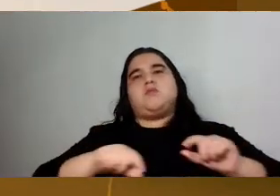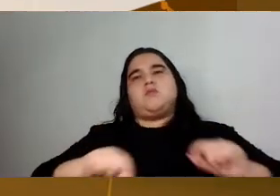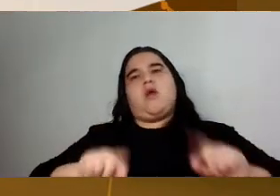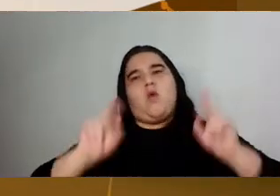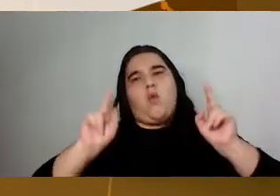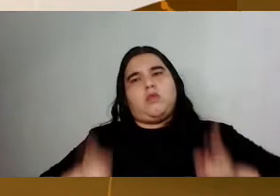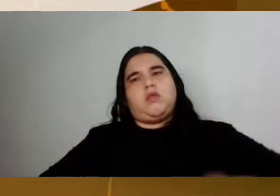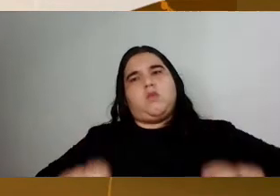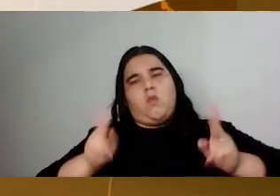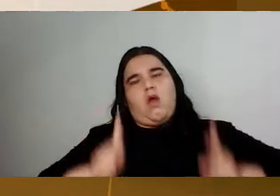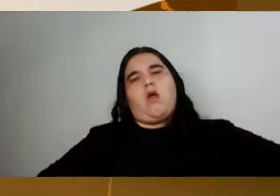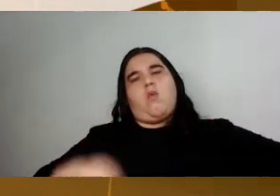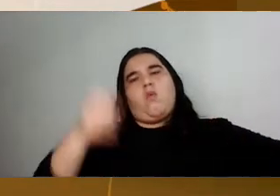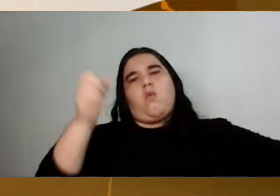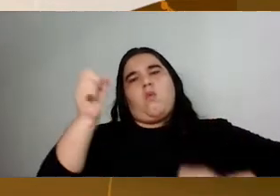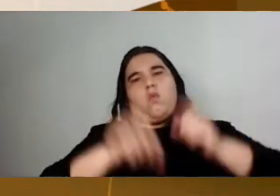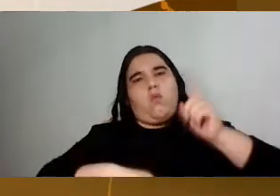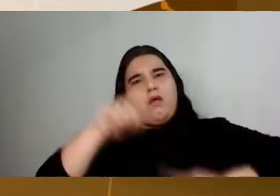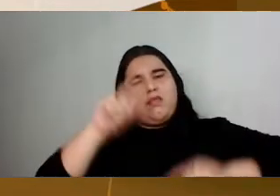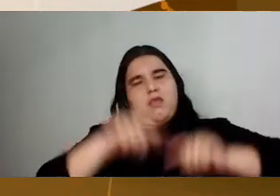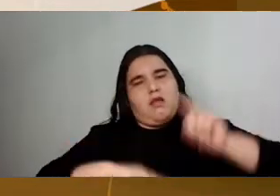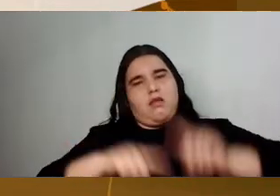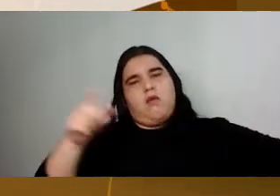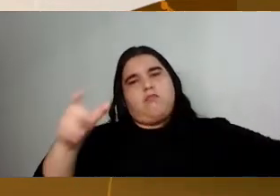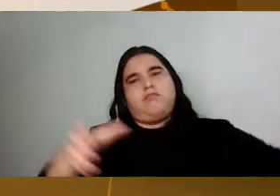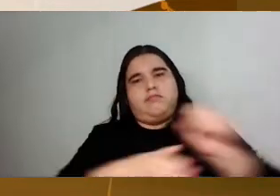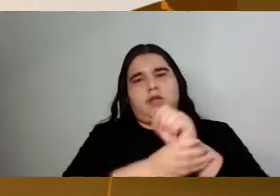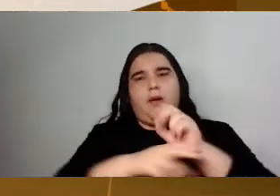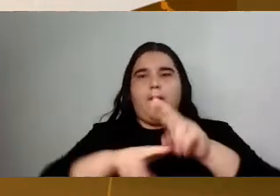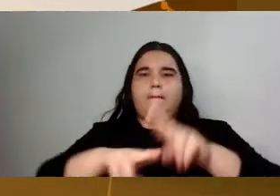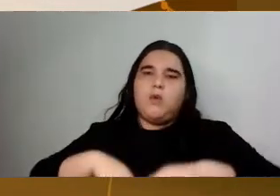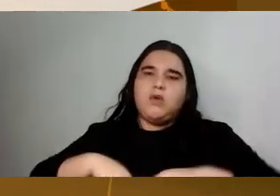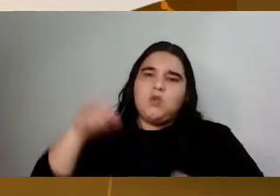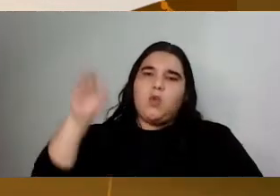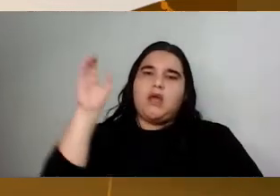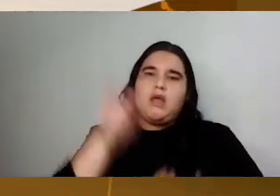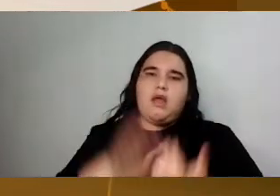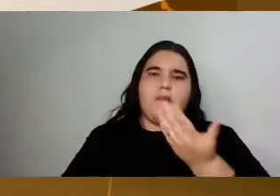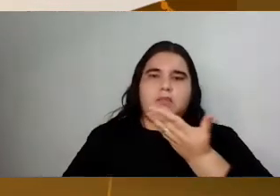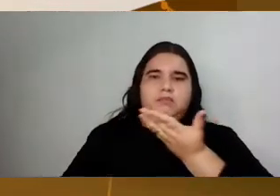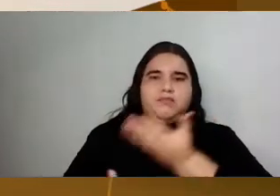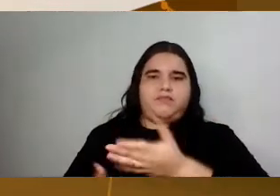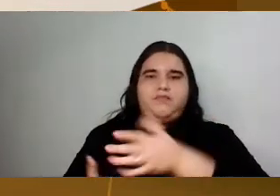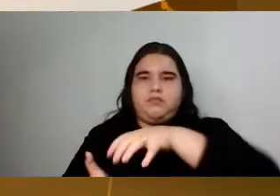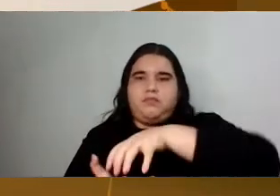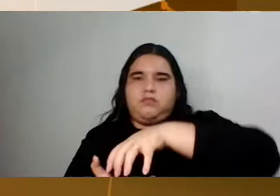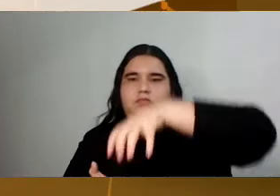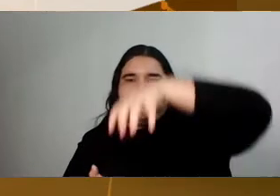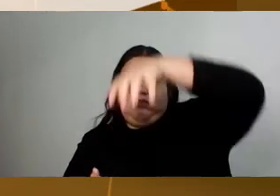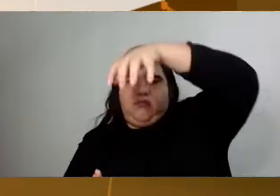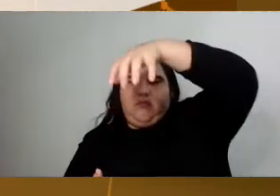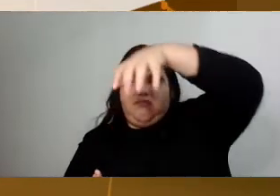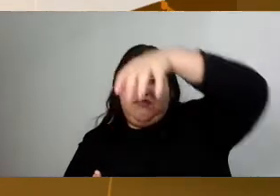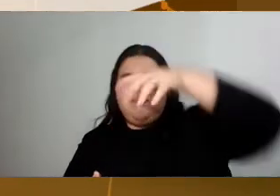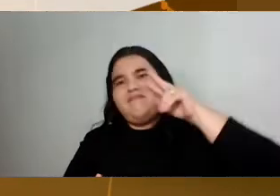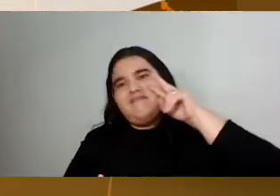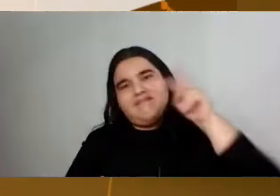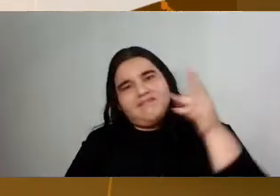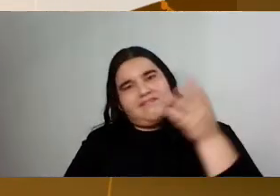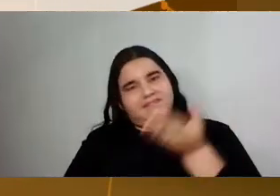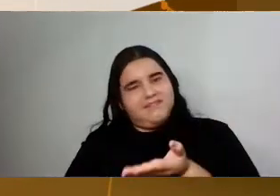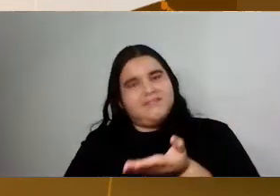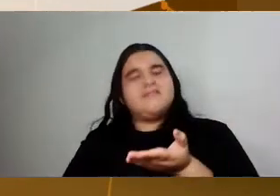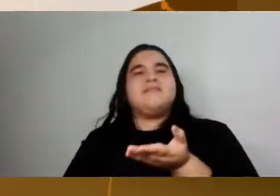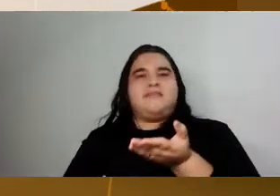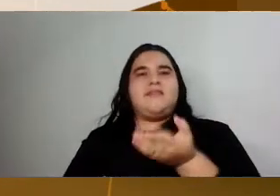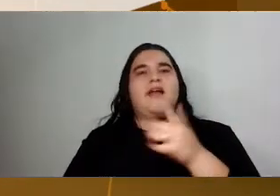foi criado um dispositivo que é um tanque de expansão. Esse dispositivo está aqui cheio de óleo, o óleo nesse caso está até um pouco mais alto. Caso